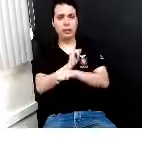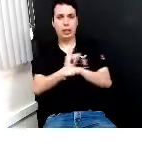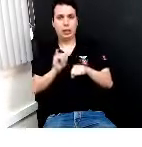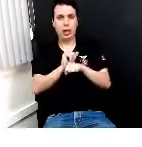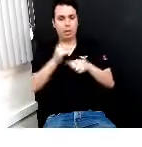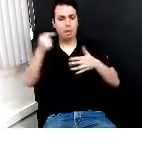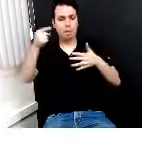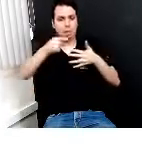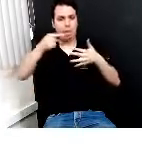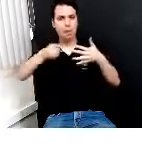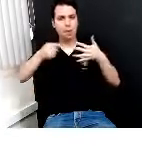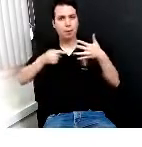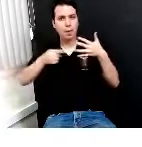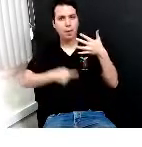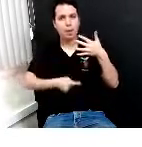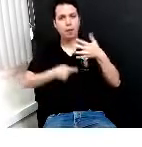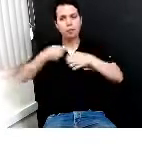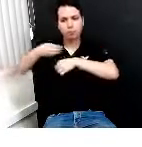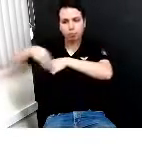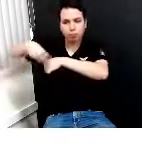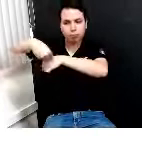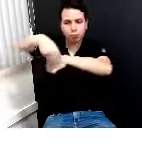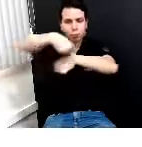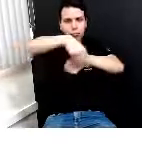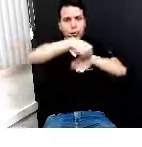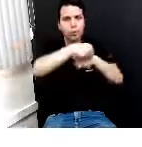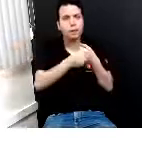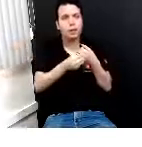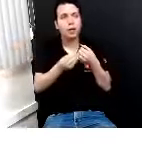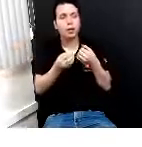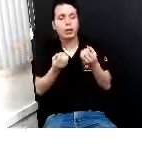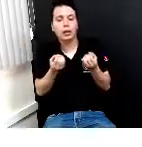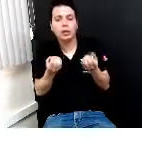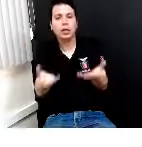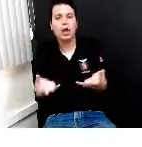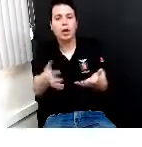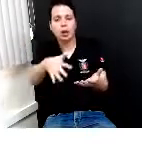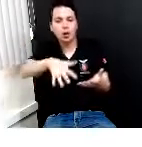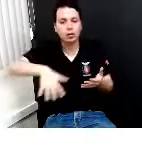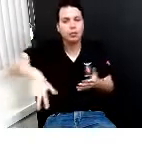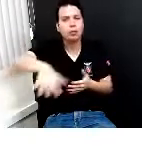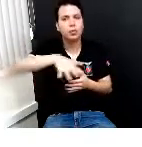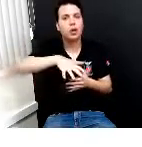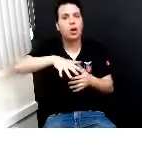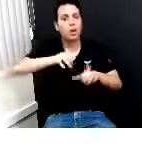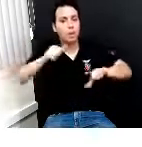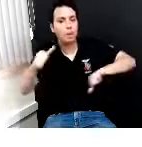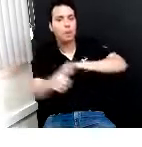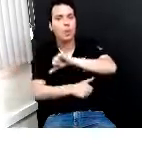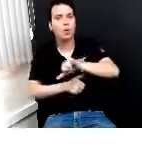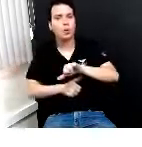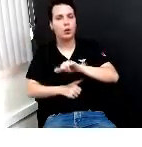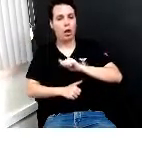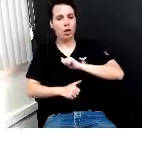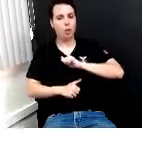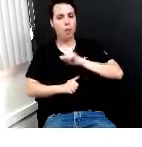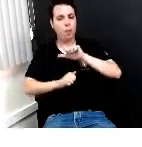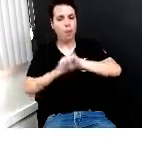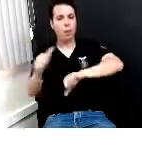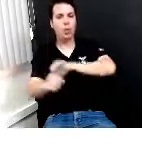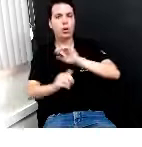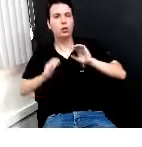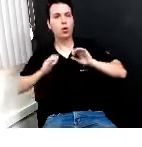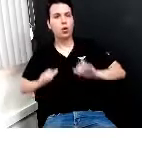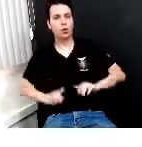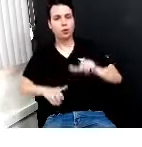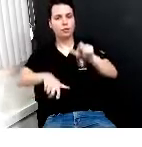desses conhecimentos que produzam ao cabo justamente uma mudança de atitude nos sujeitos, né?